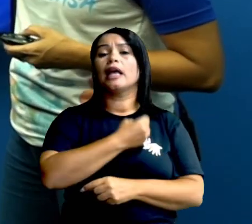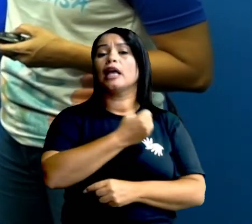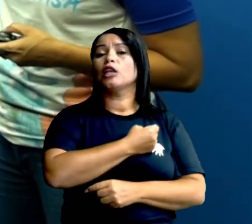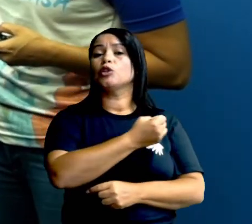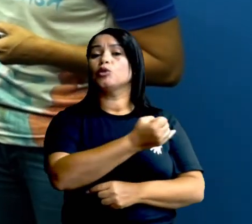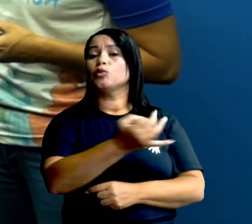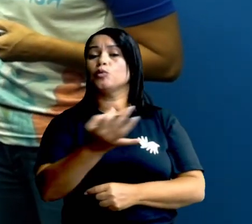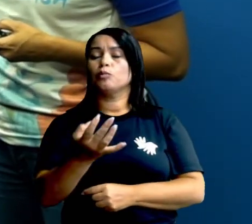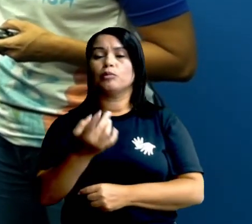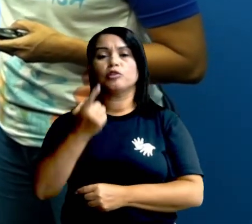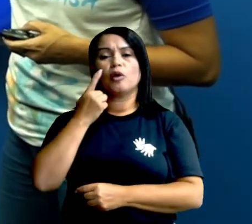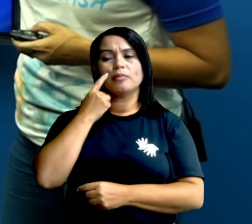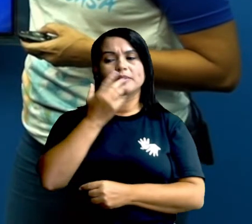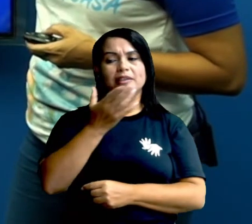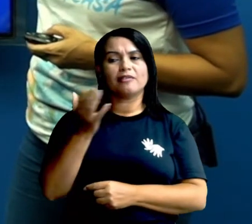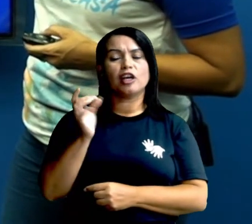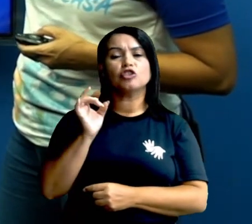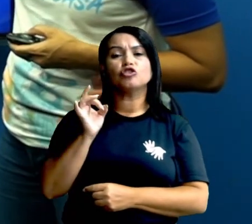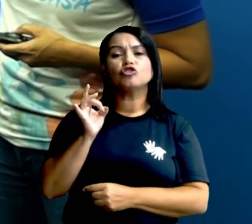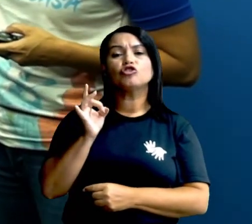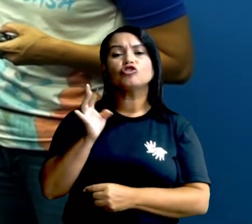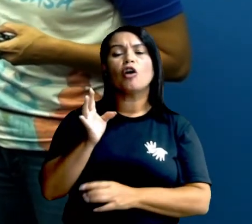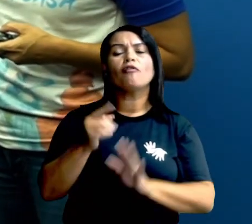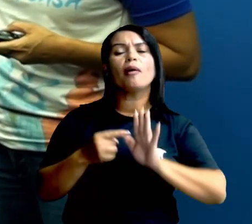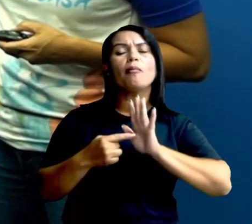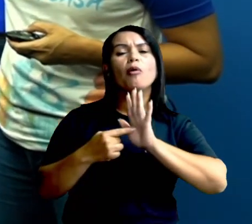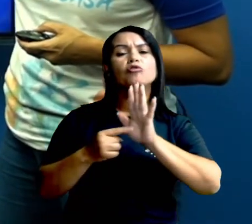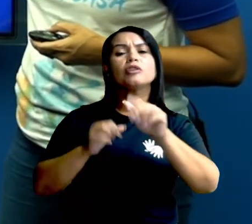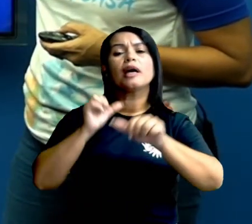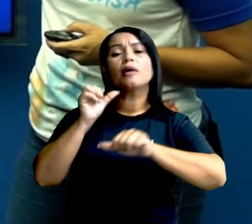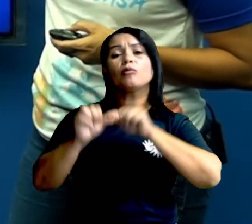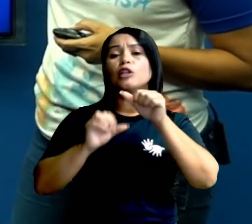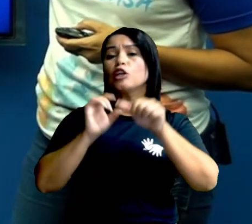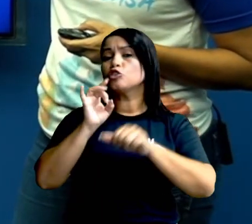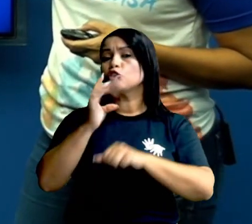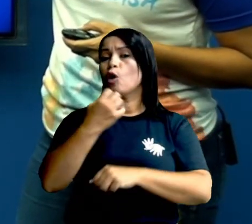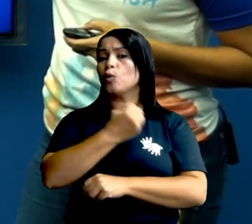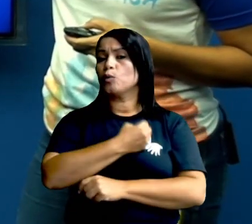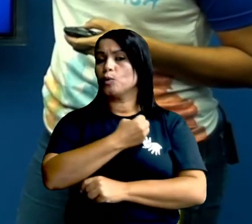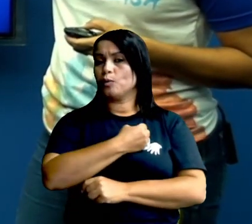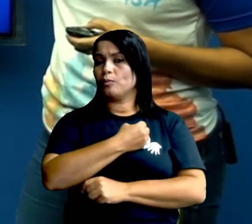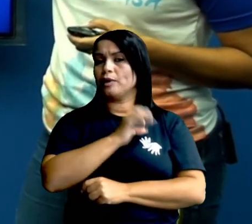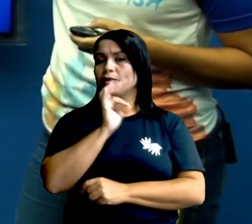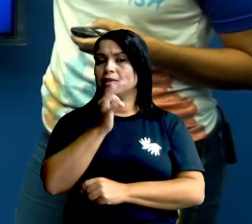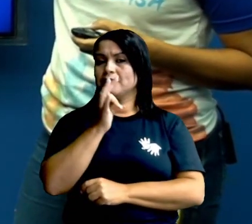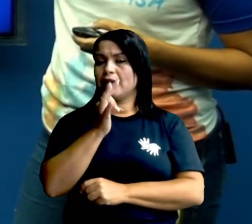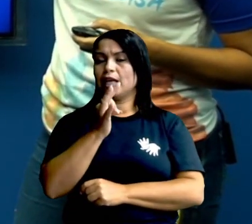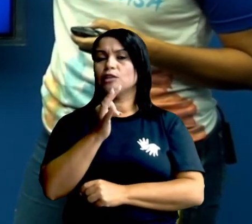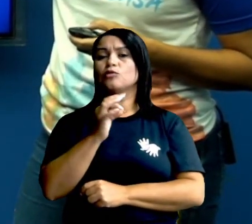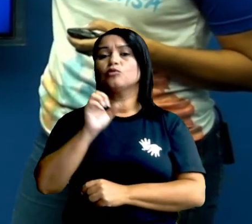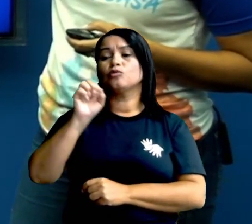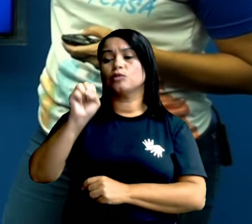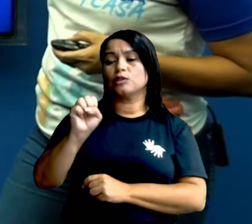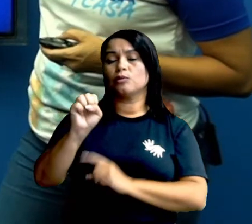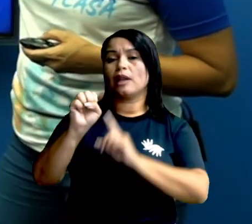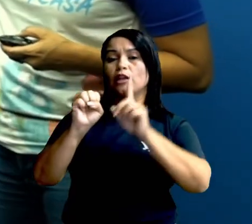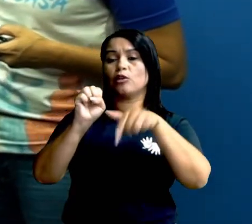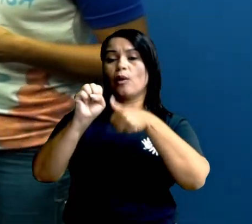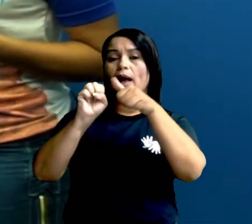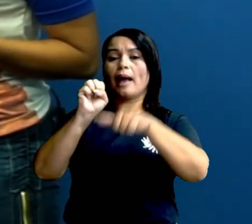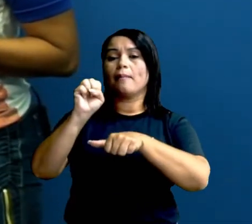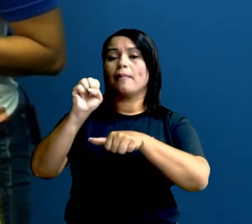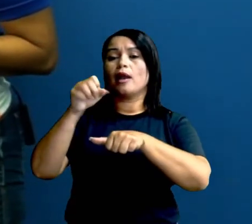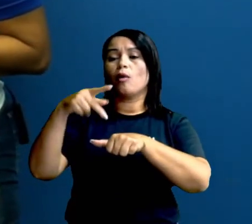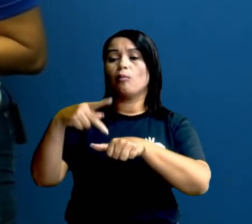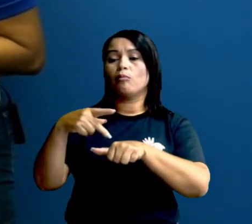ó, aqui ele vai só flexionar, ele só vai mudar, alterar o número, tá certo? De singular para o plural,